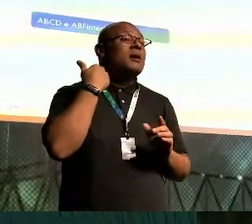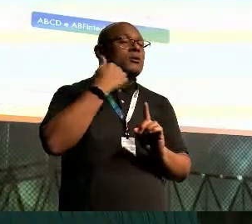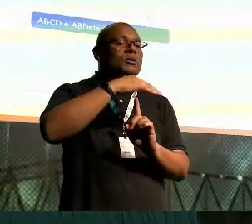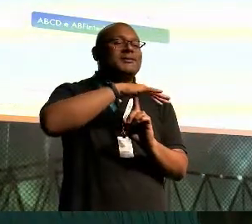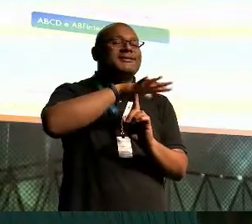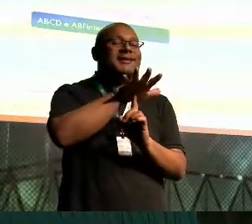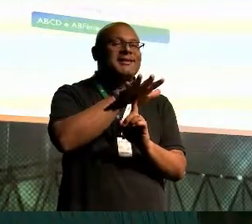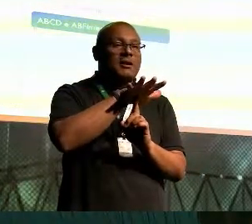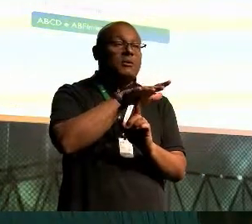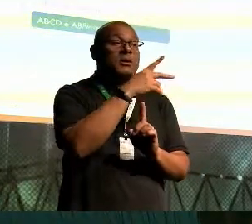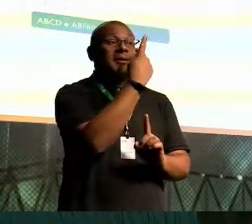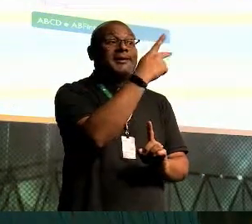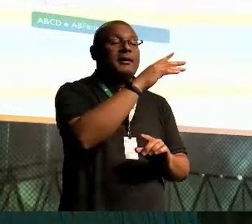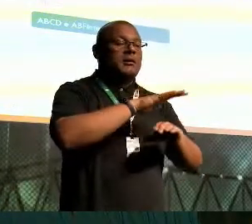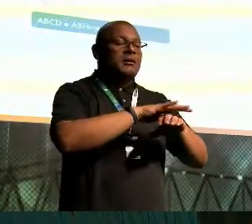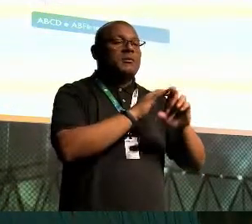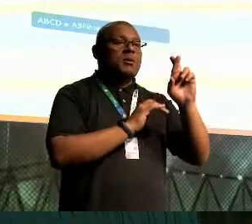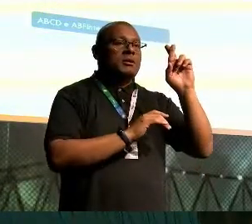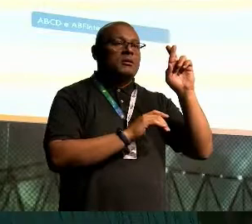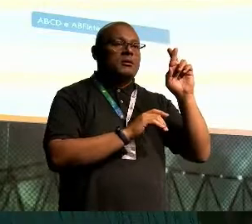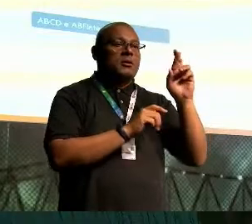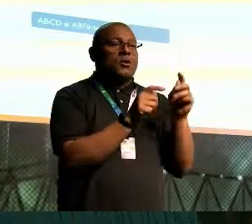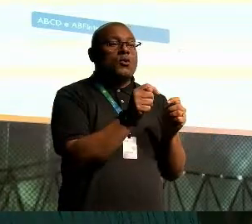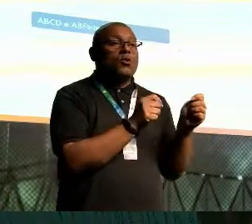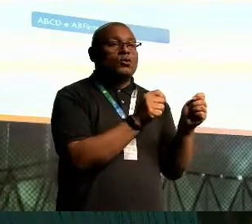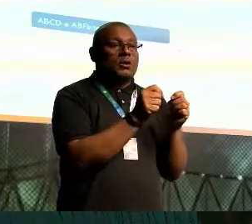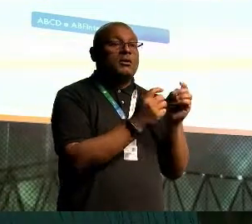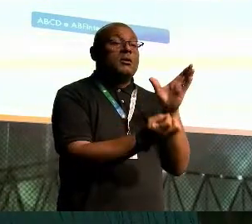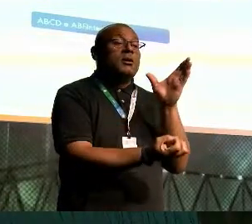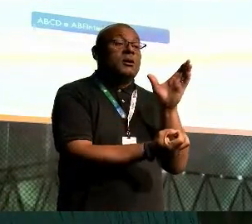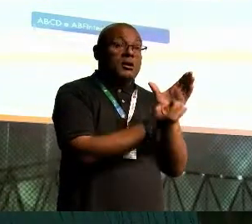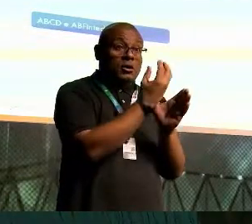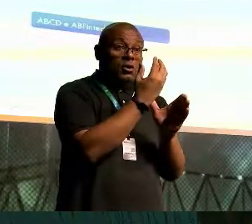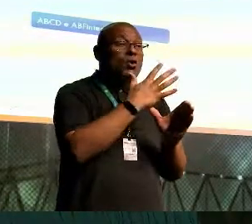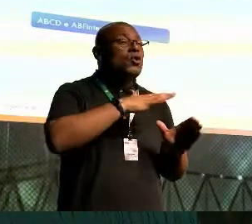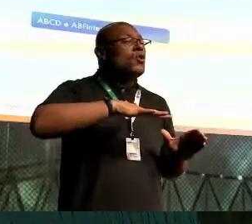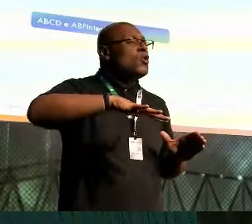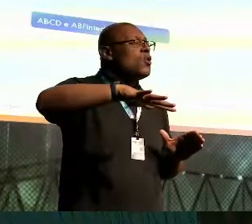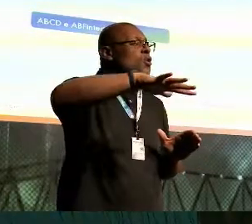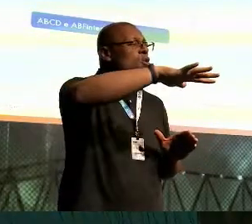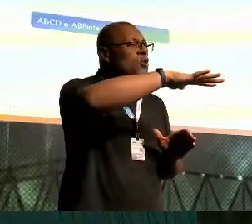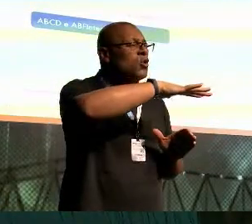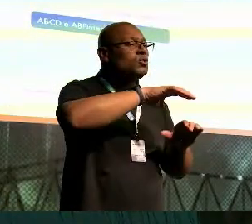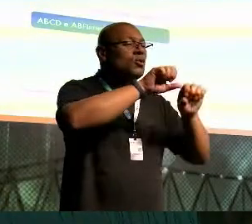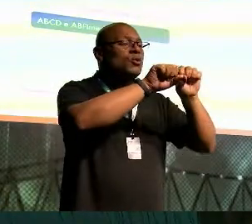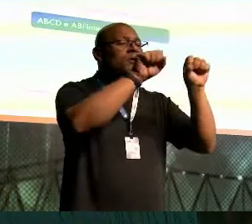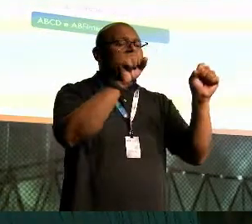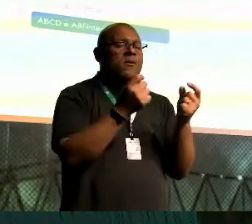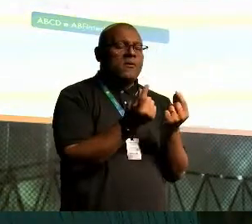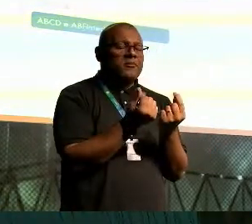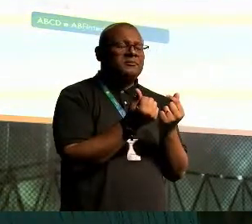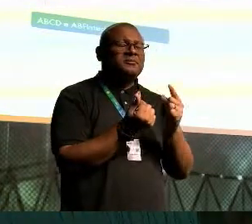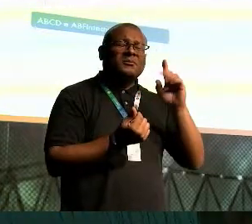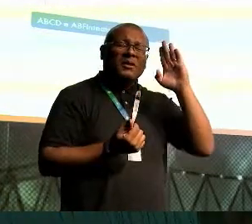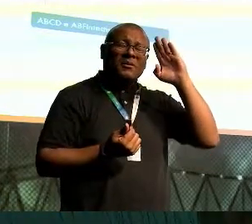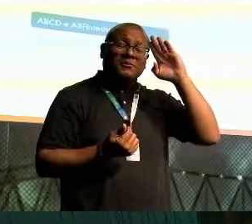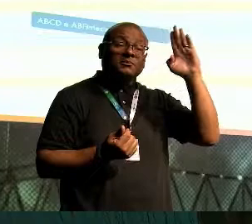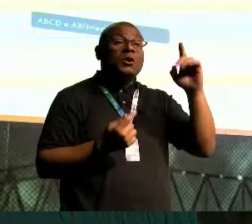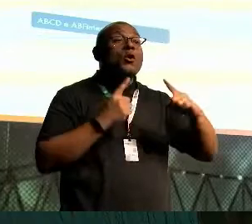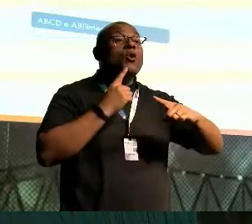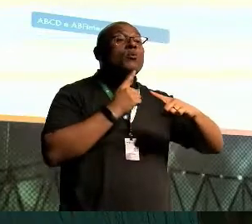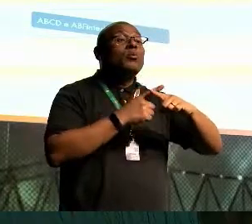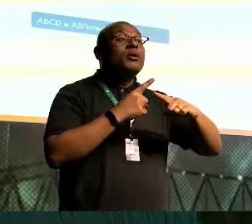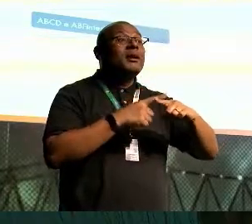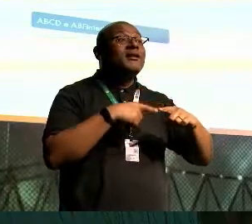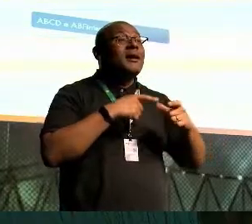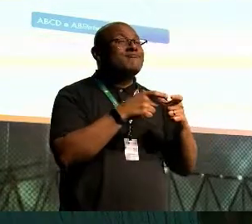ele é autorregulado. Então, é um projeto construído por todo o sistema financeiro nacional. Eu acho que talvez esse é o ponto de por que ele